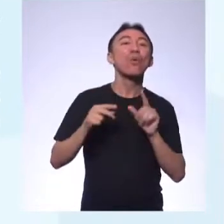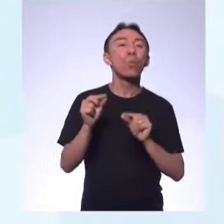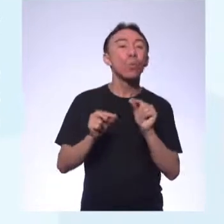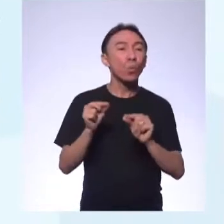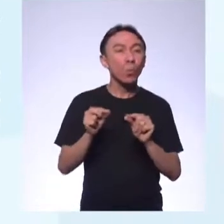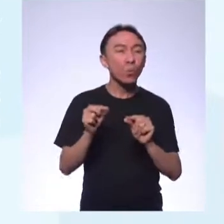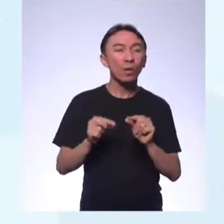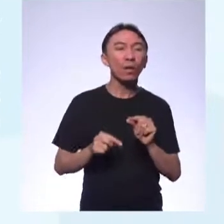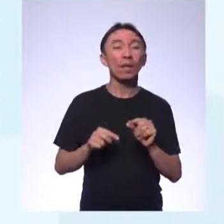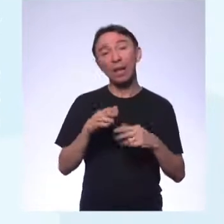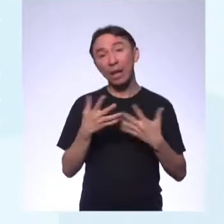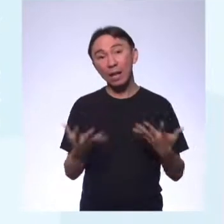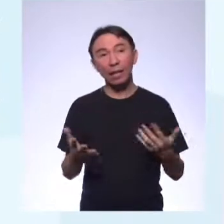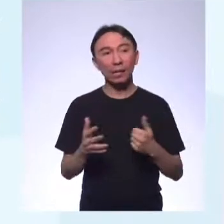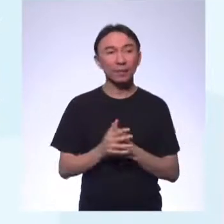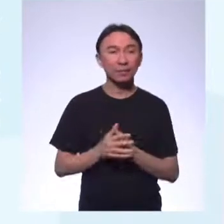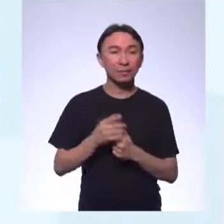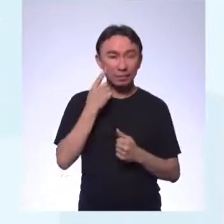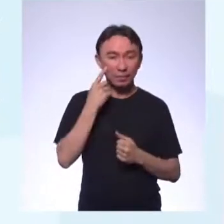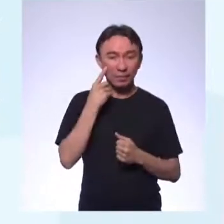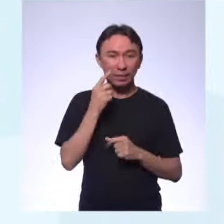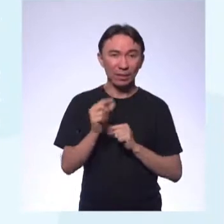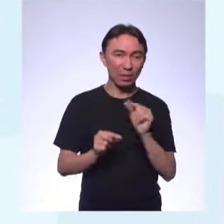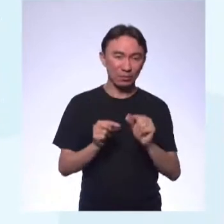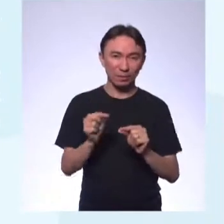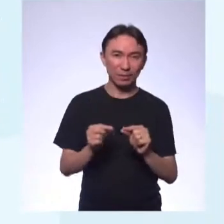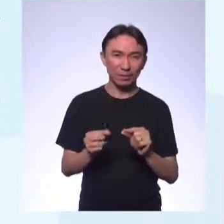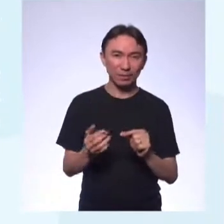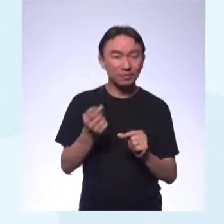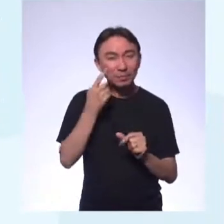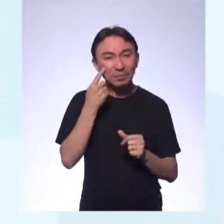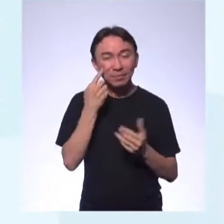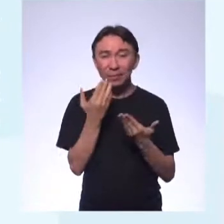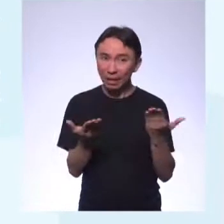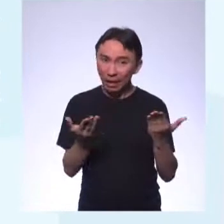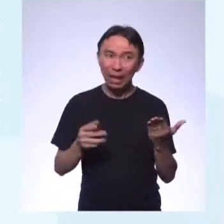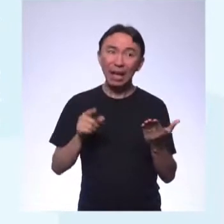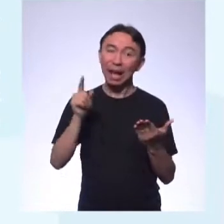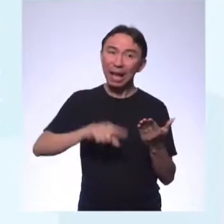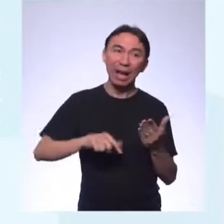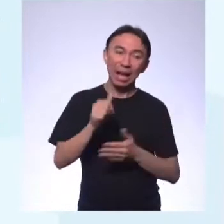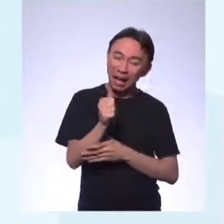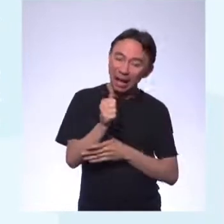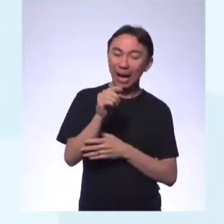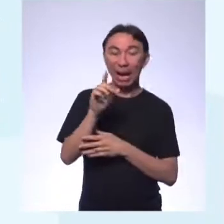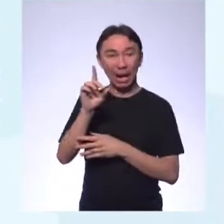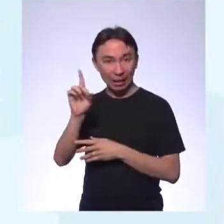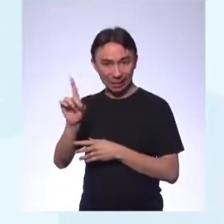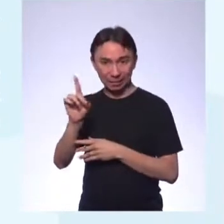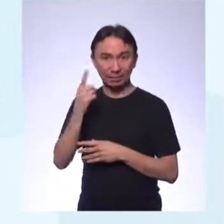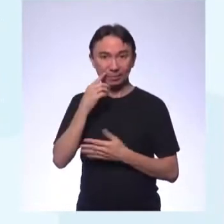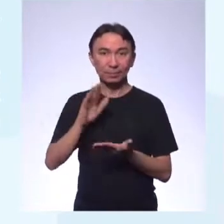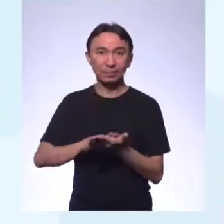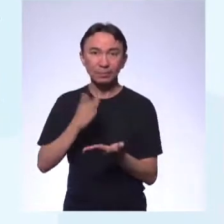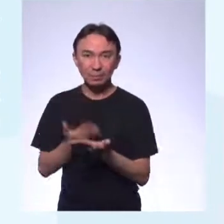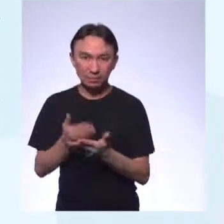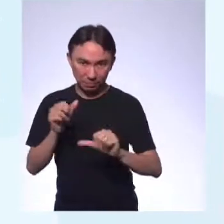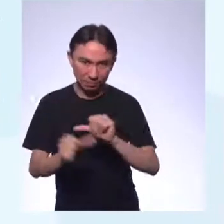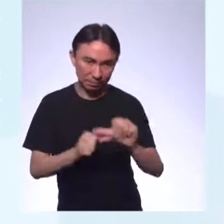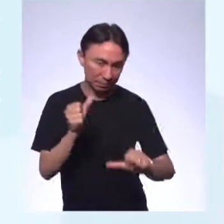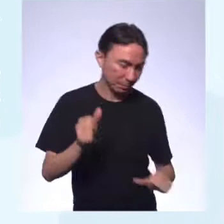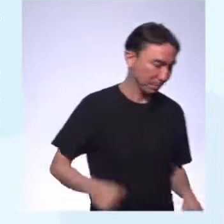está direcionando. Ou seja, D é bem assim que está no livro, tá? Ele não diz quem é o nome da pessoa a quem ele se